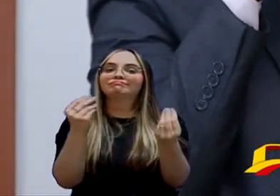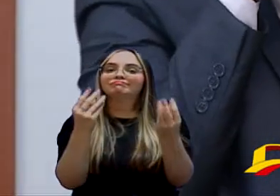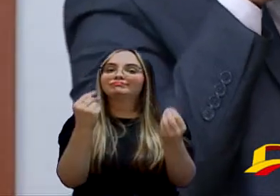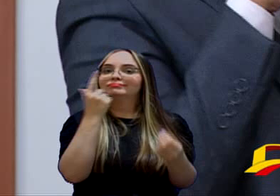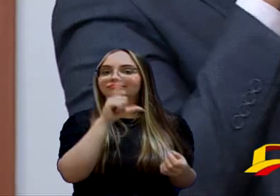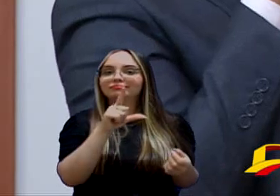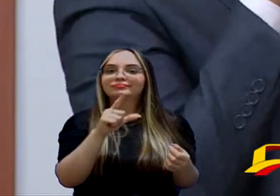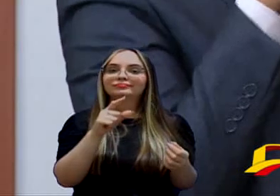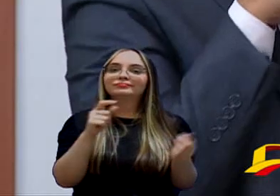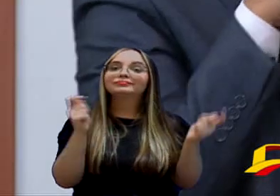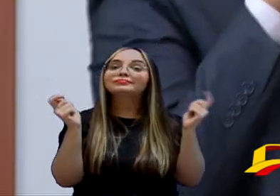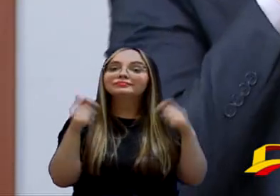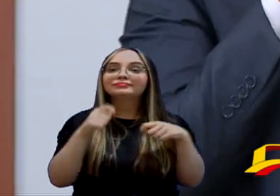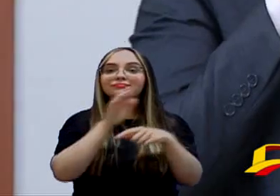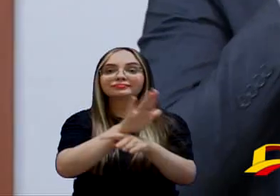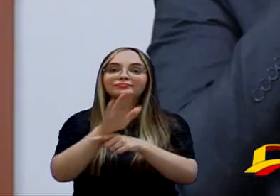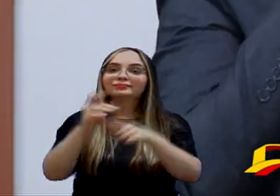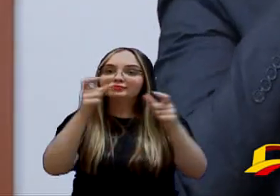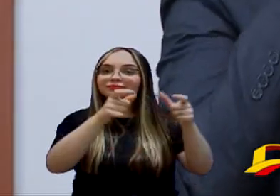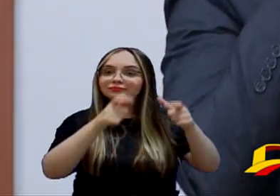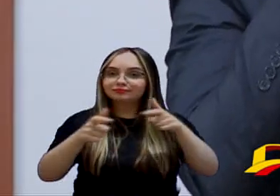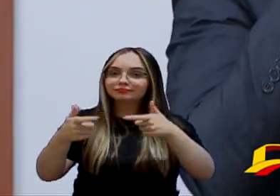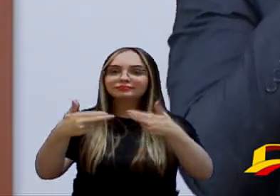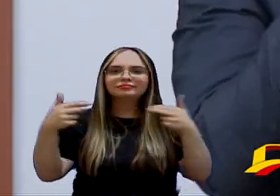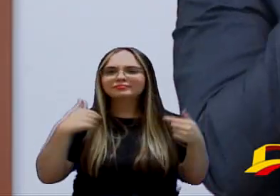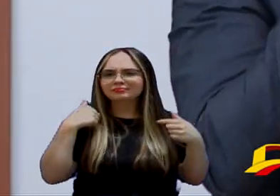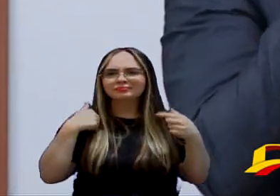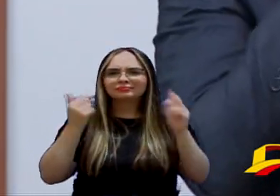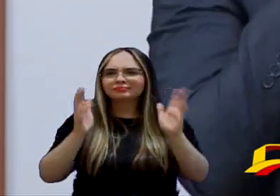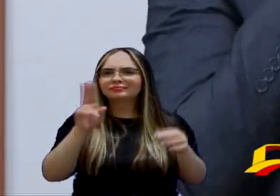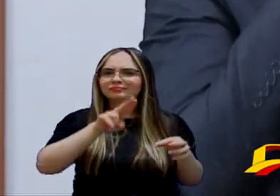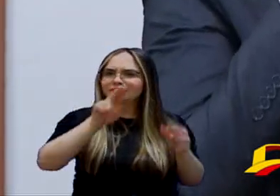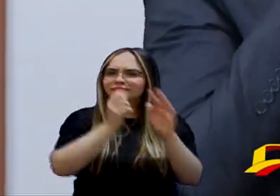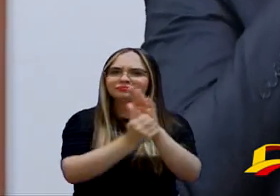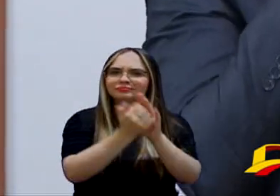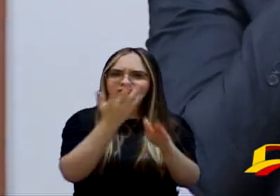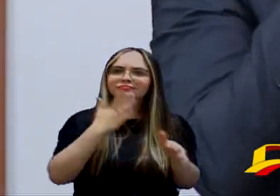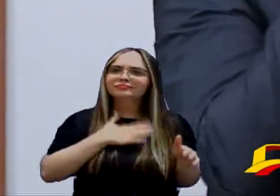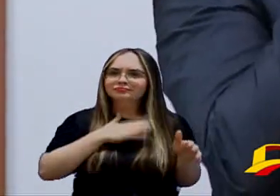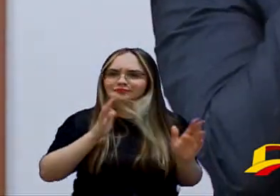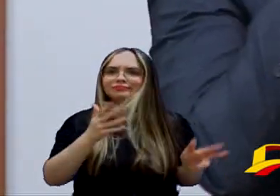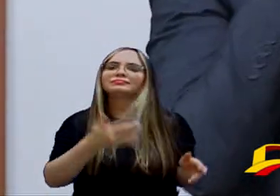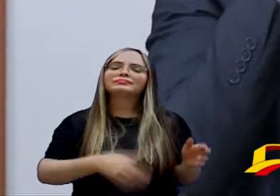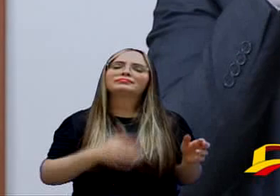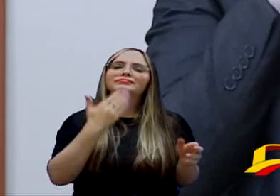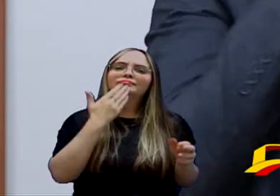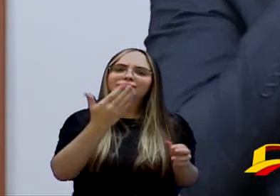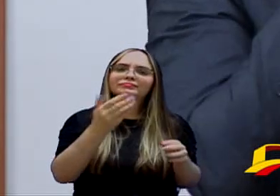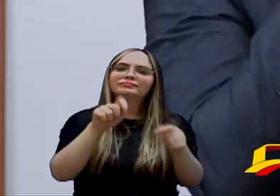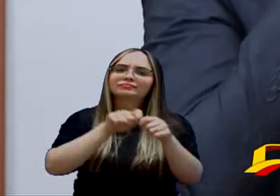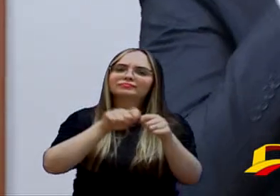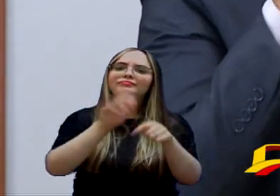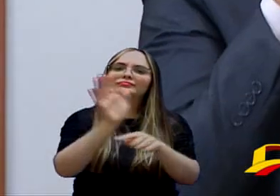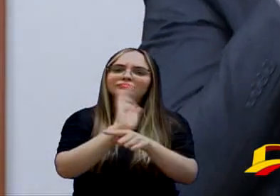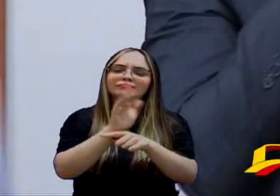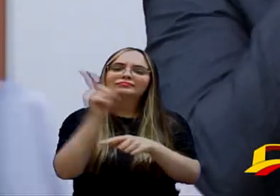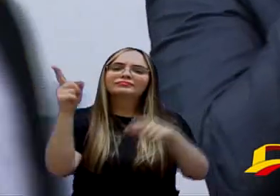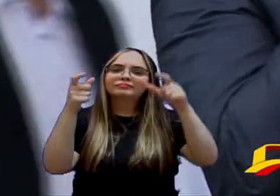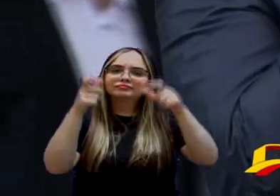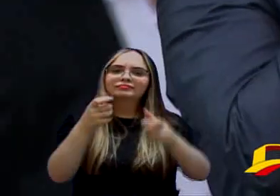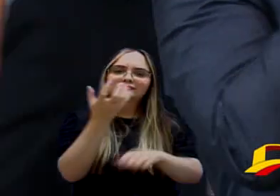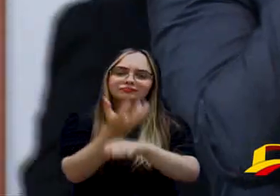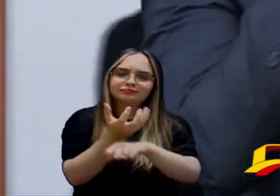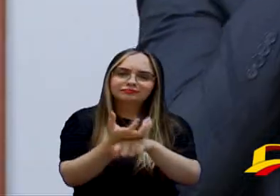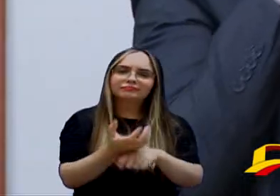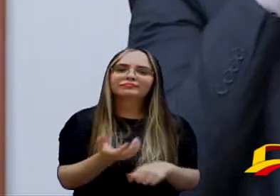né a ocupação de espaços eu utilizei várias vezes mesmo como liderança Solicitei para fazer o cinema na praça pra